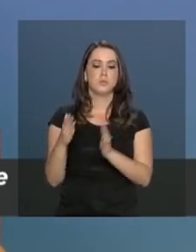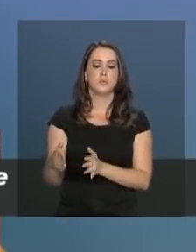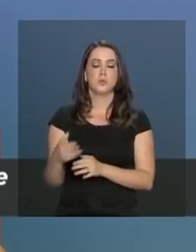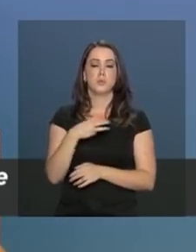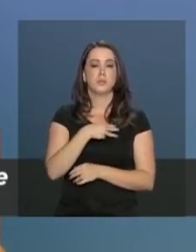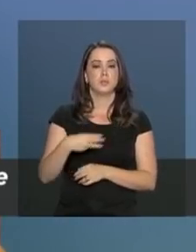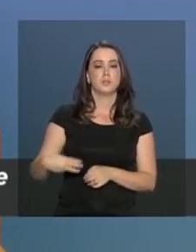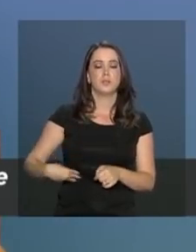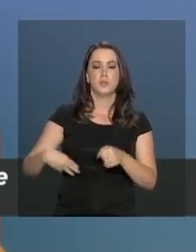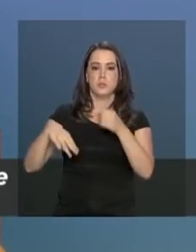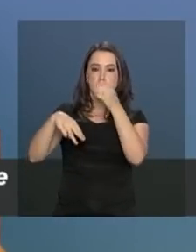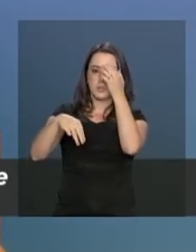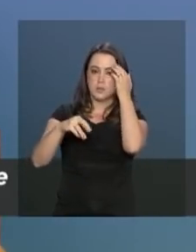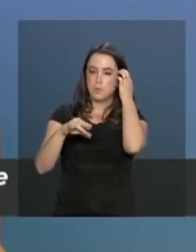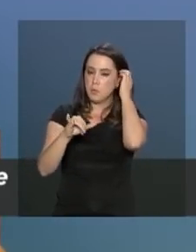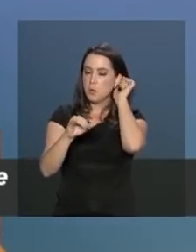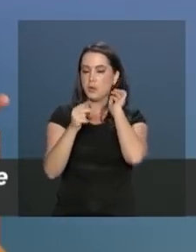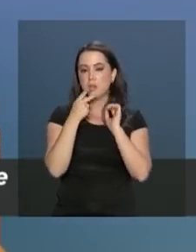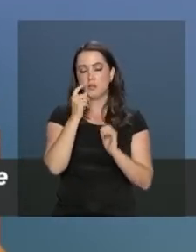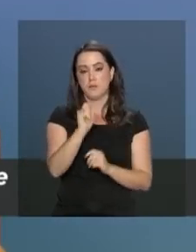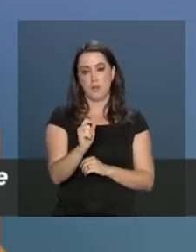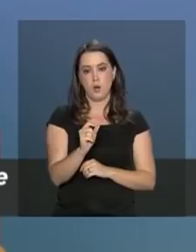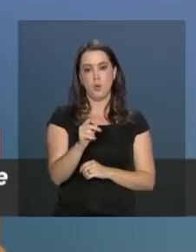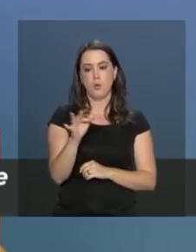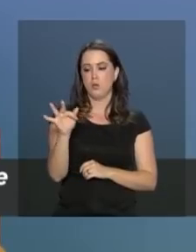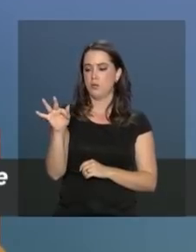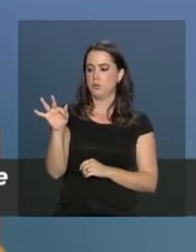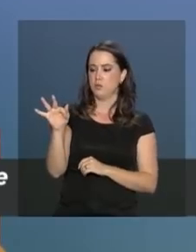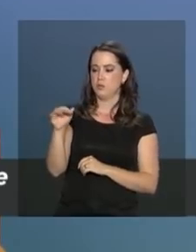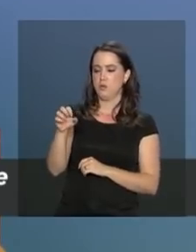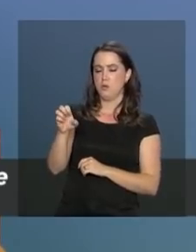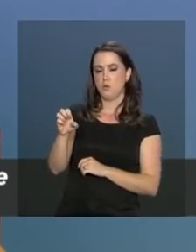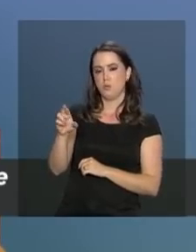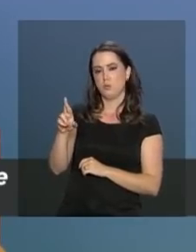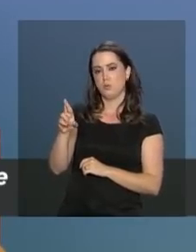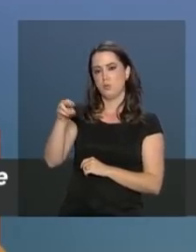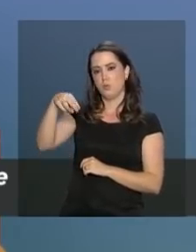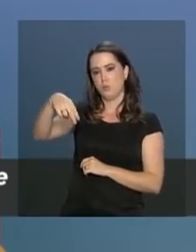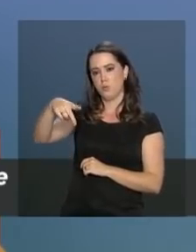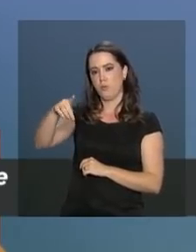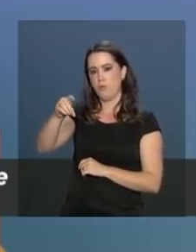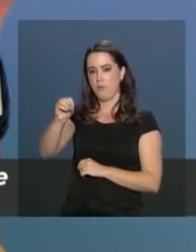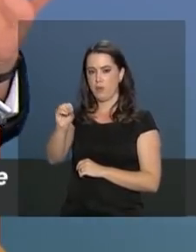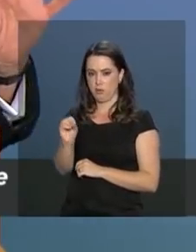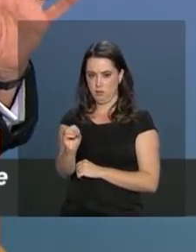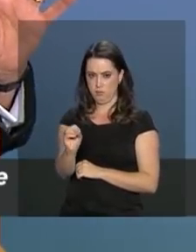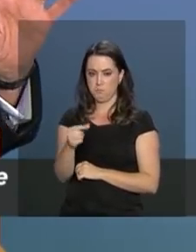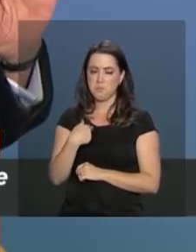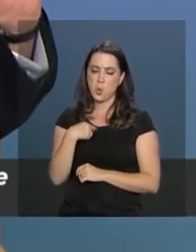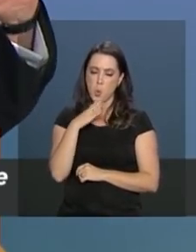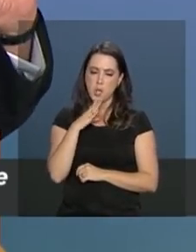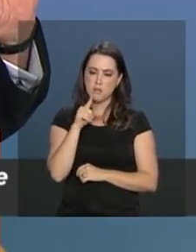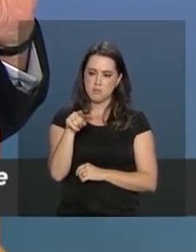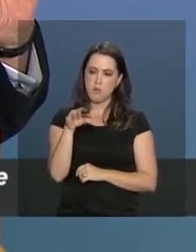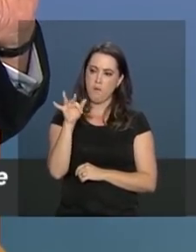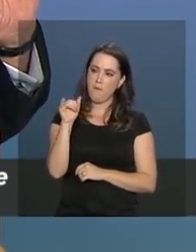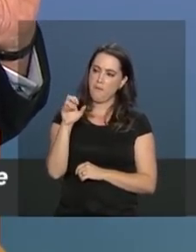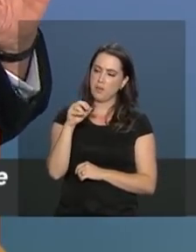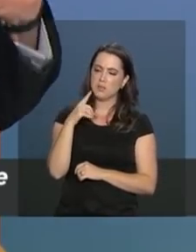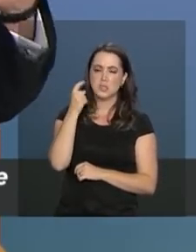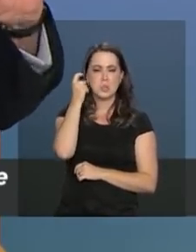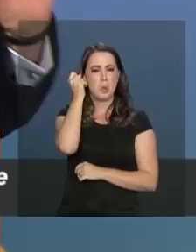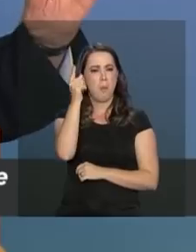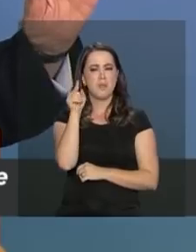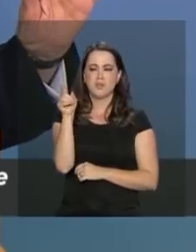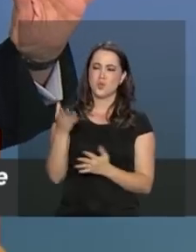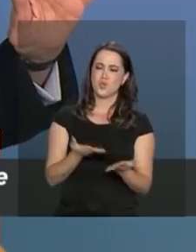referiu ao fernando e eu conheci bem meu colega na câmara dos deputados mas aqui comigo pensei ele é muito jovem